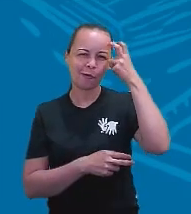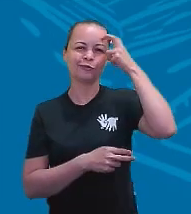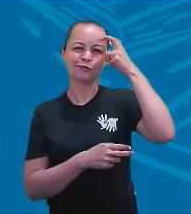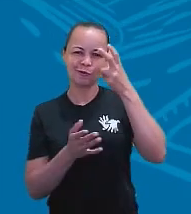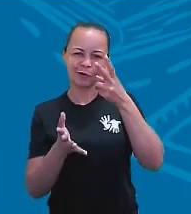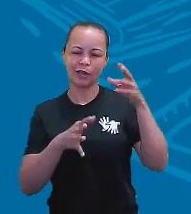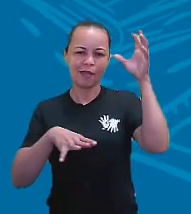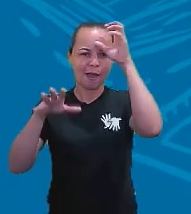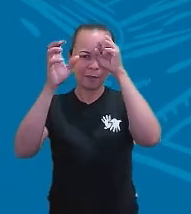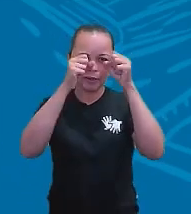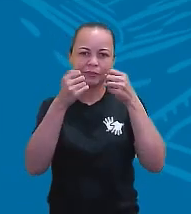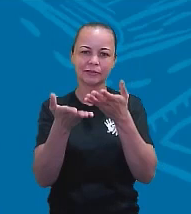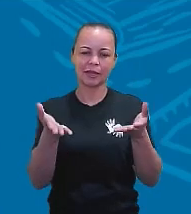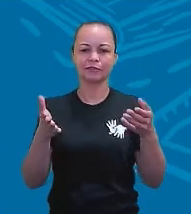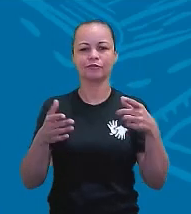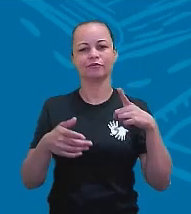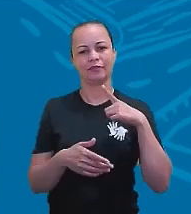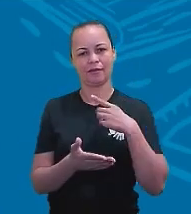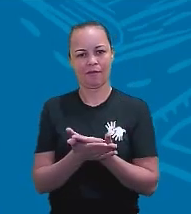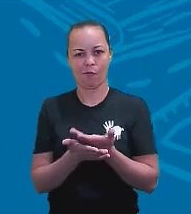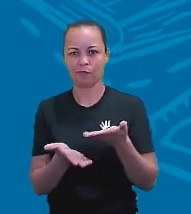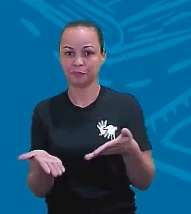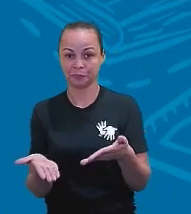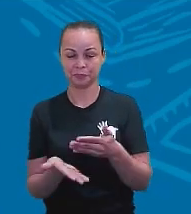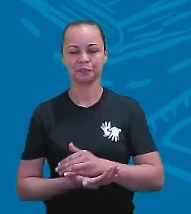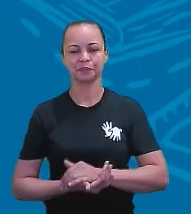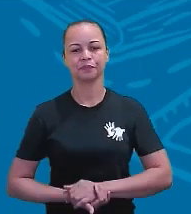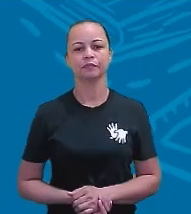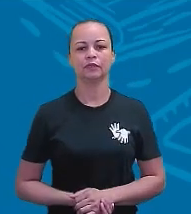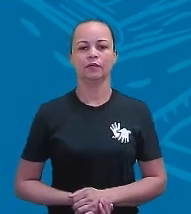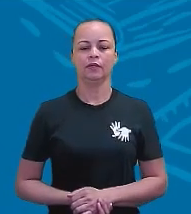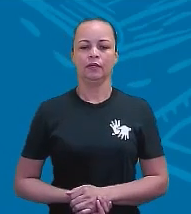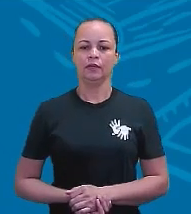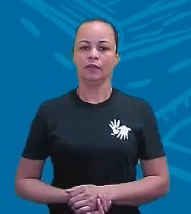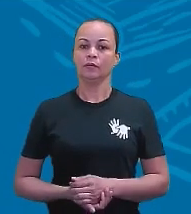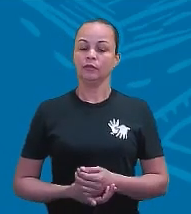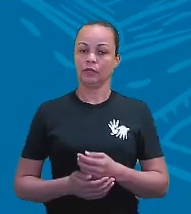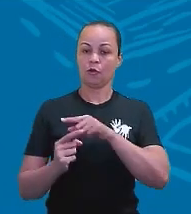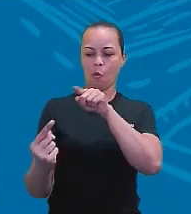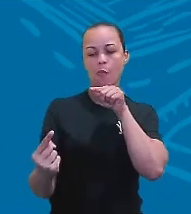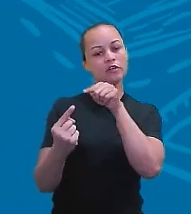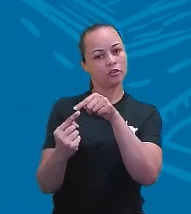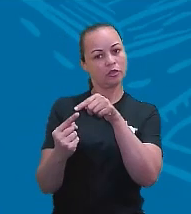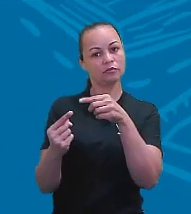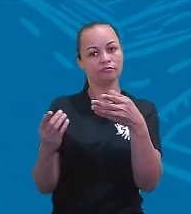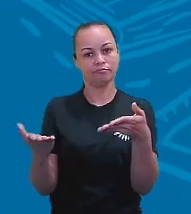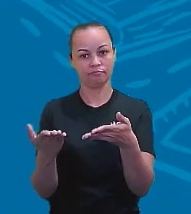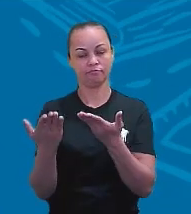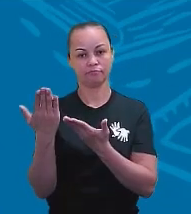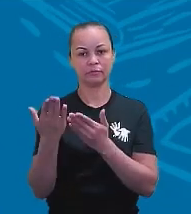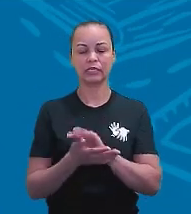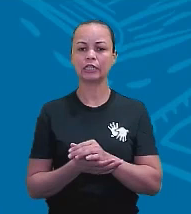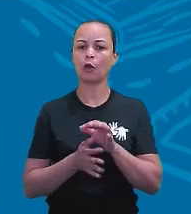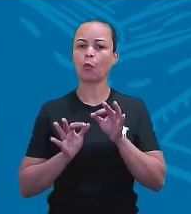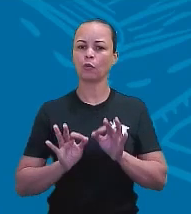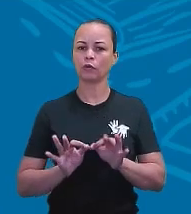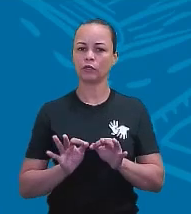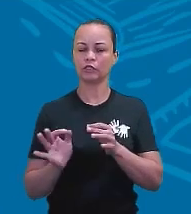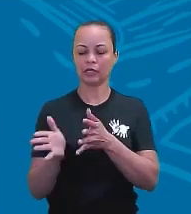que você vai ter na nossa aula de hoje. Bom, destacar aqui o nosso objetivo, né, gente? Que é exatamente o